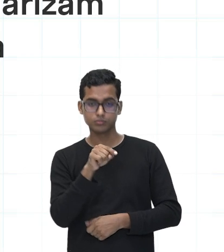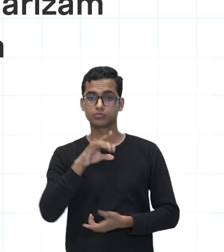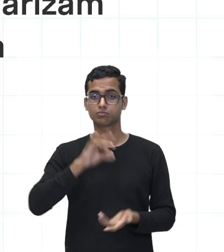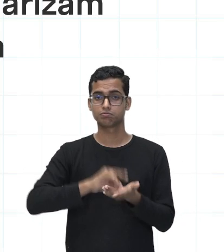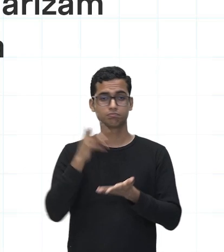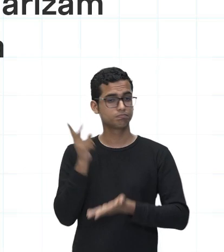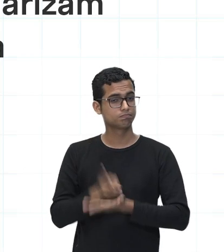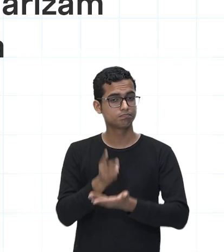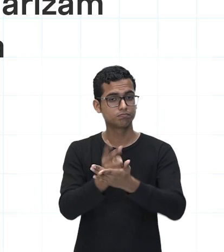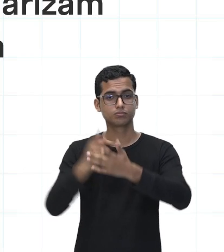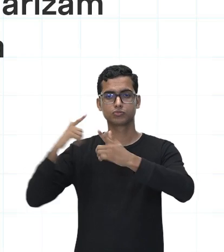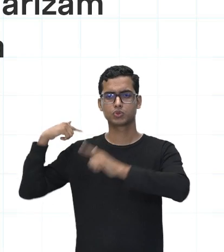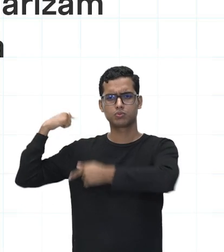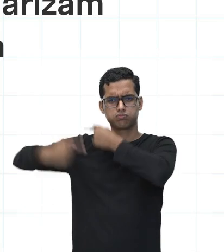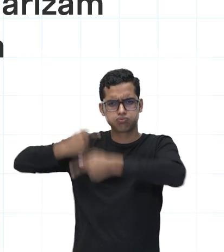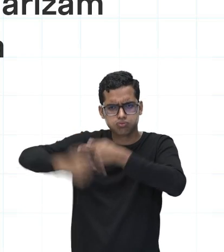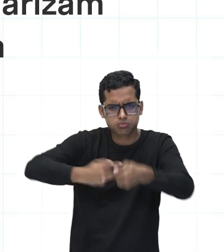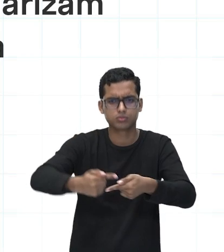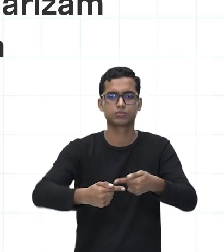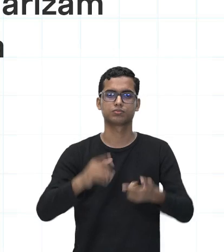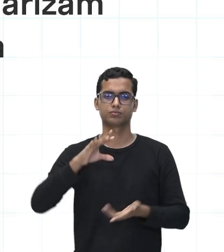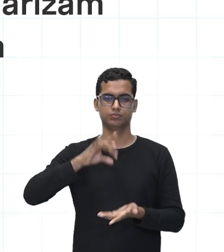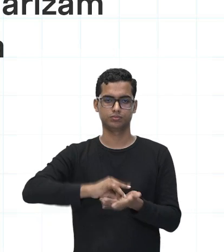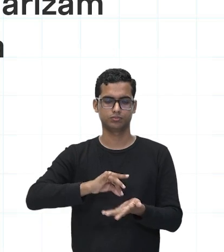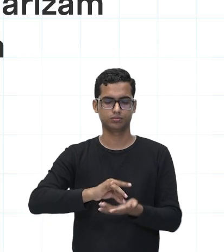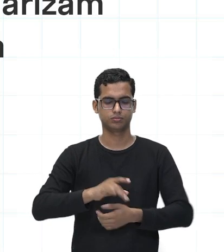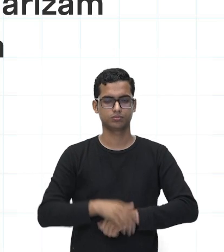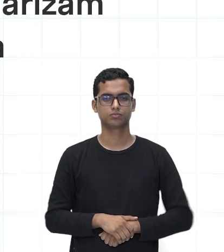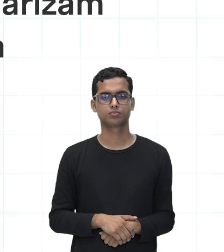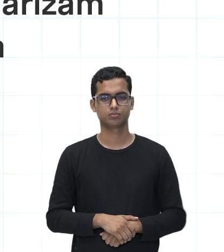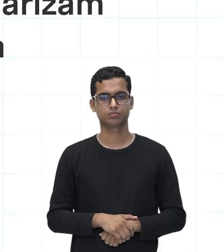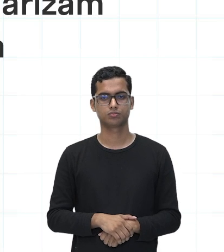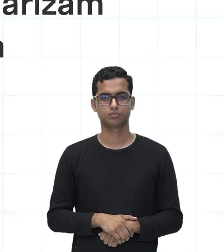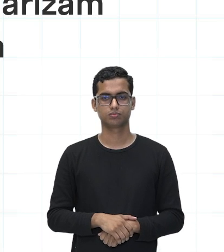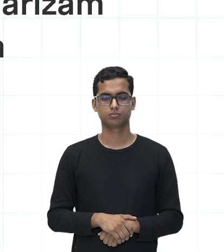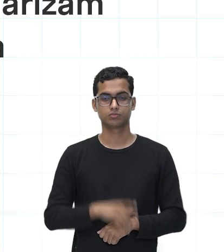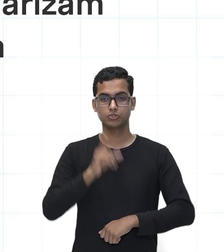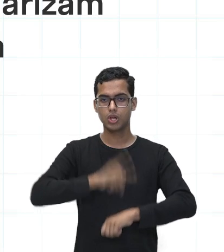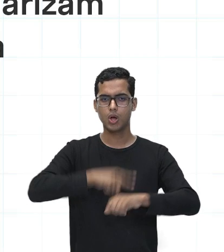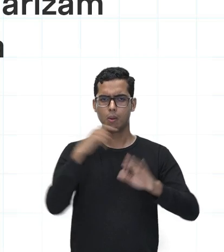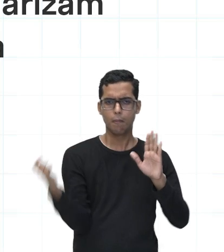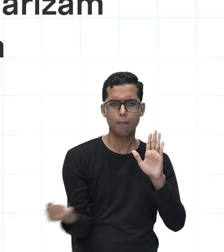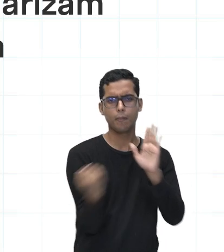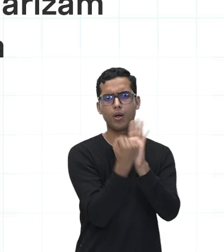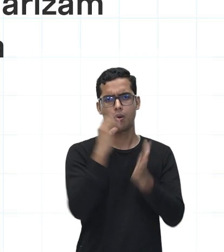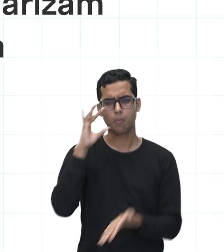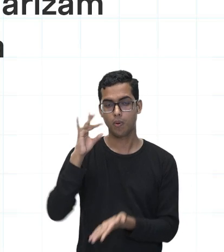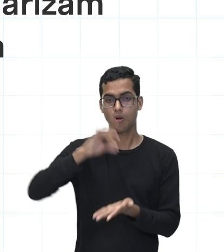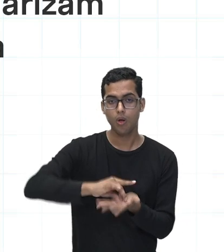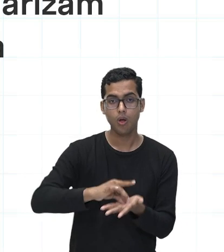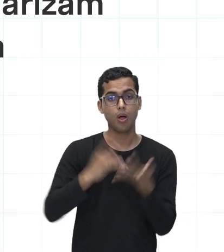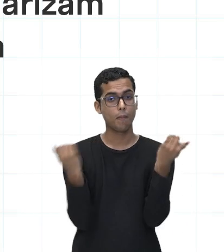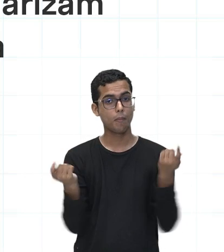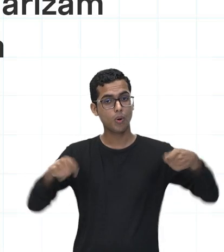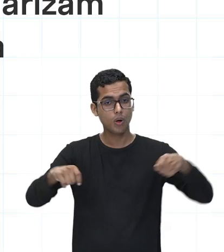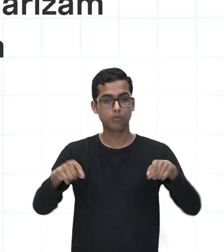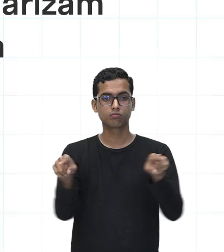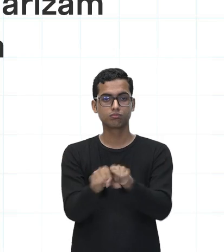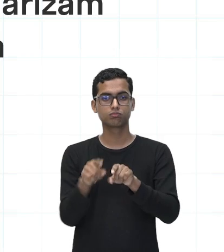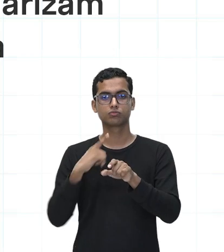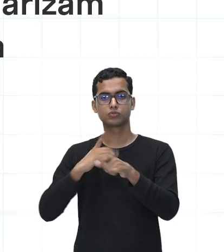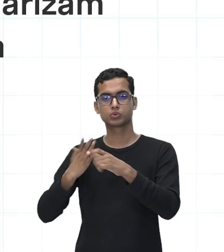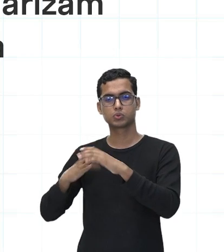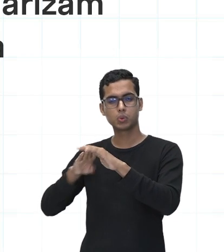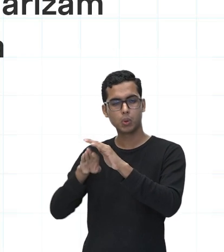se perpetue através das gerações. O tombamento dos patrimônios culturais permite que